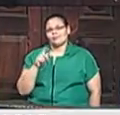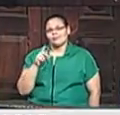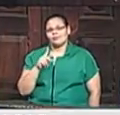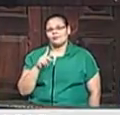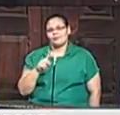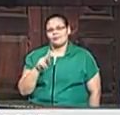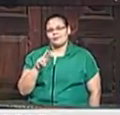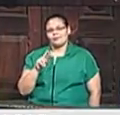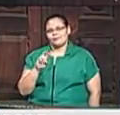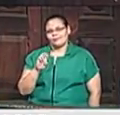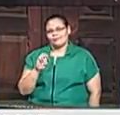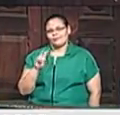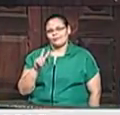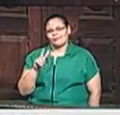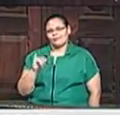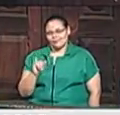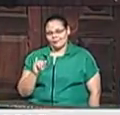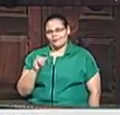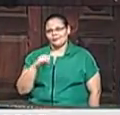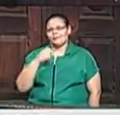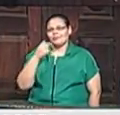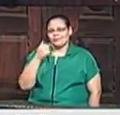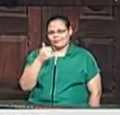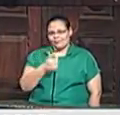Previ, 108 bilhões.